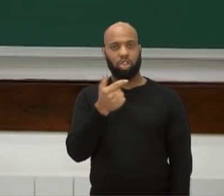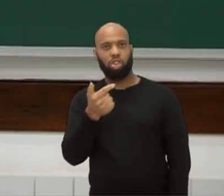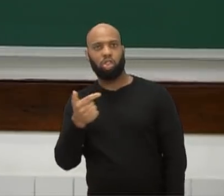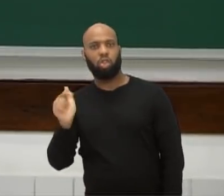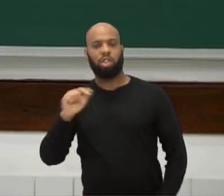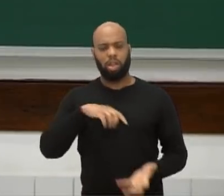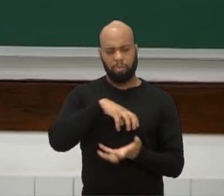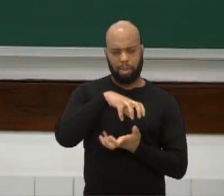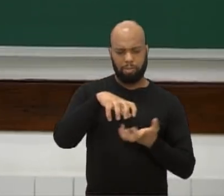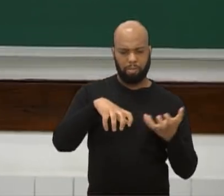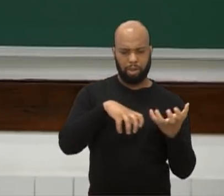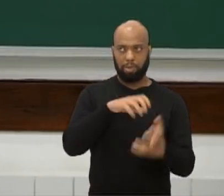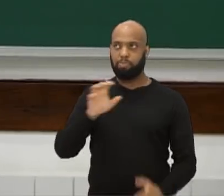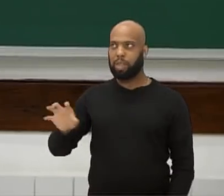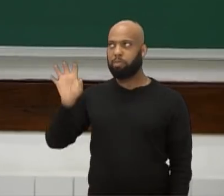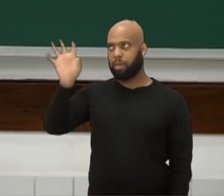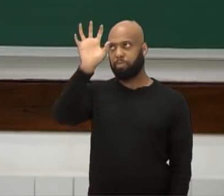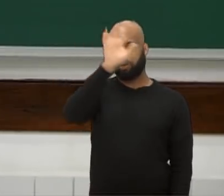revolta regencial.